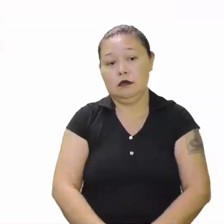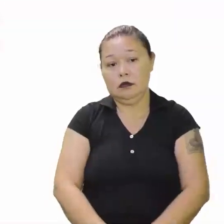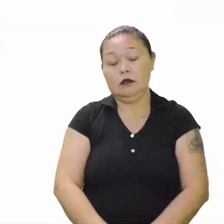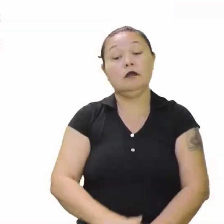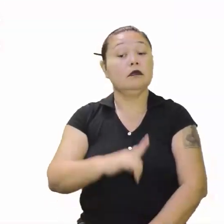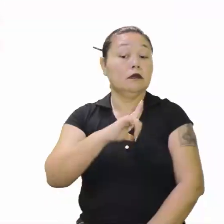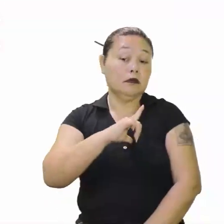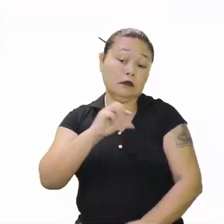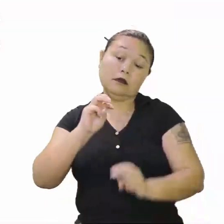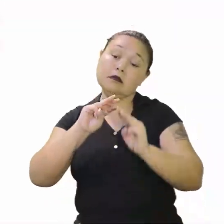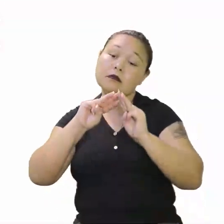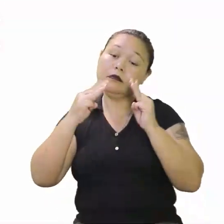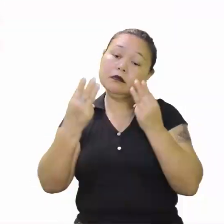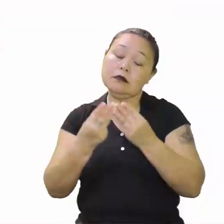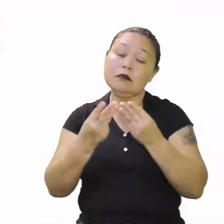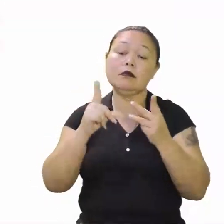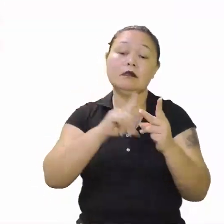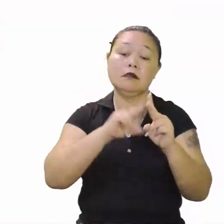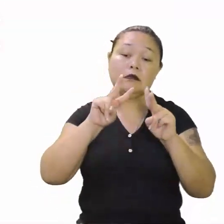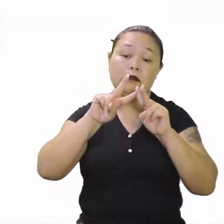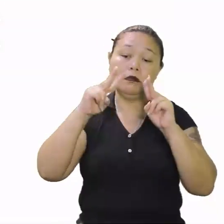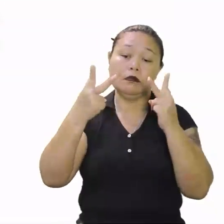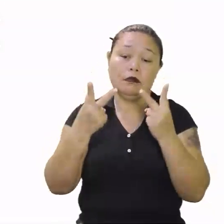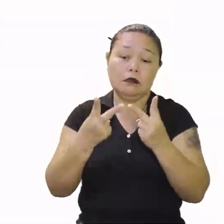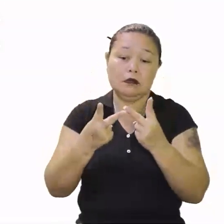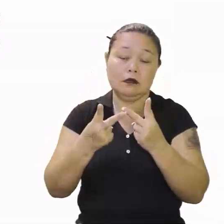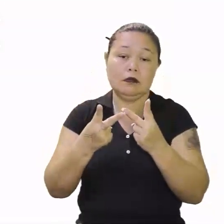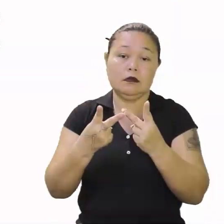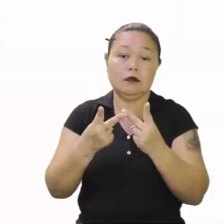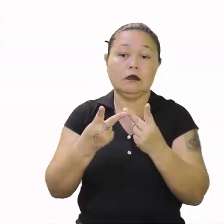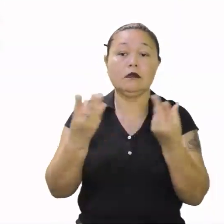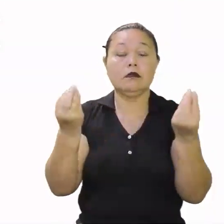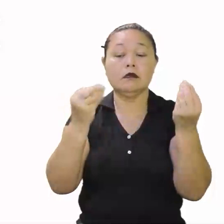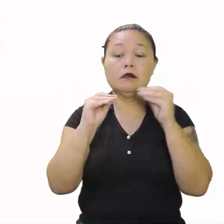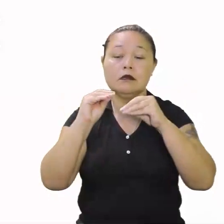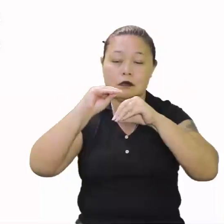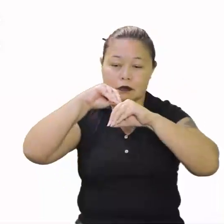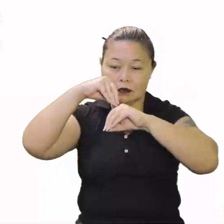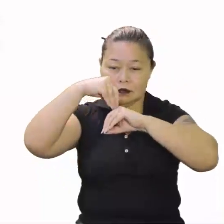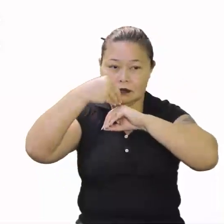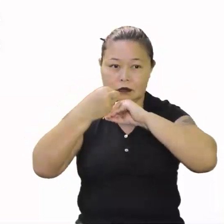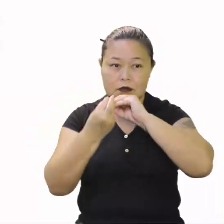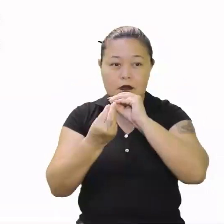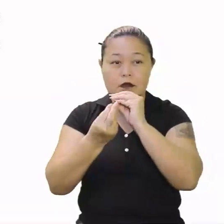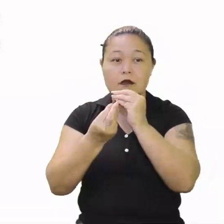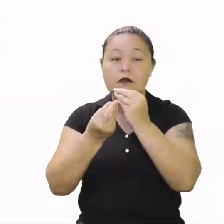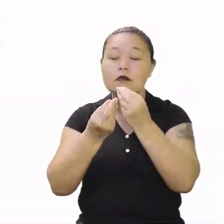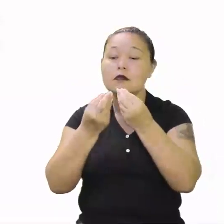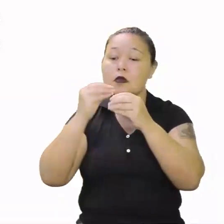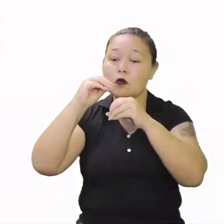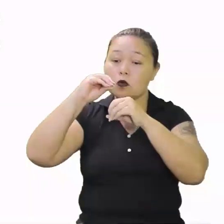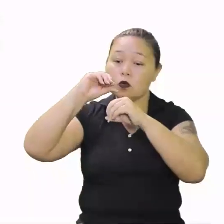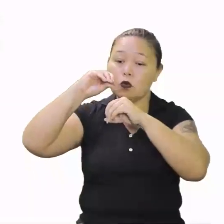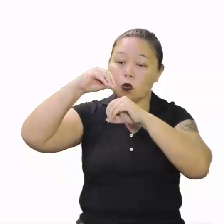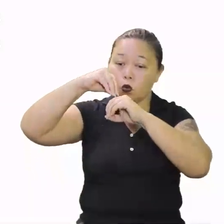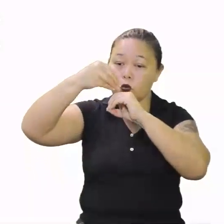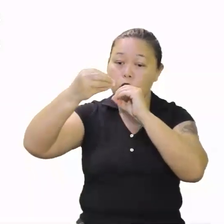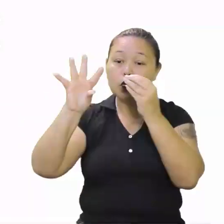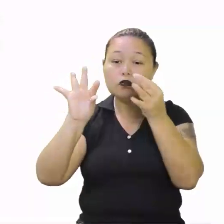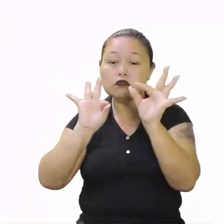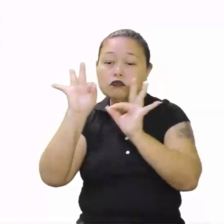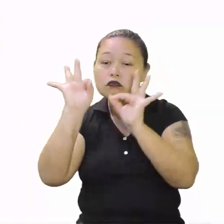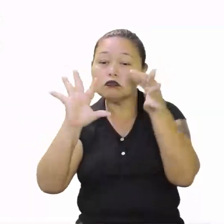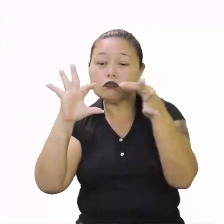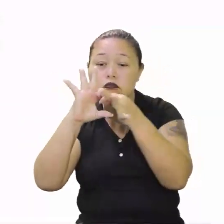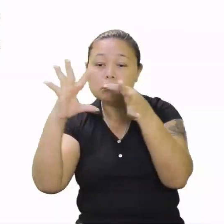que tem massa e volume. É composta por moléculas e átomos unidos e ordenados